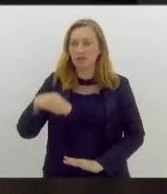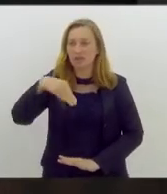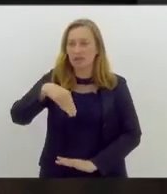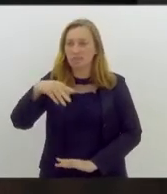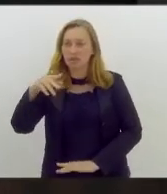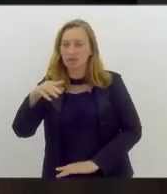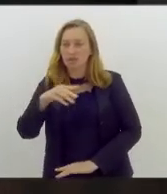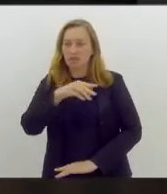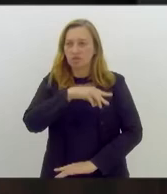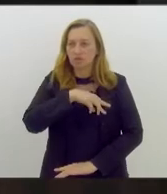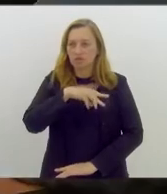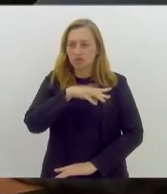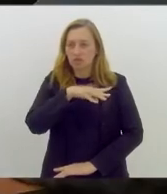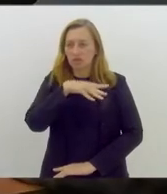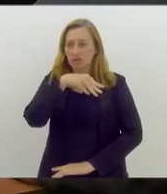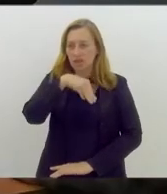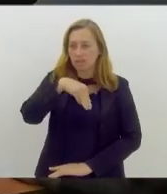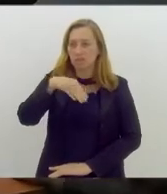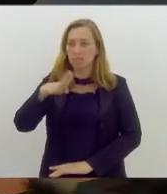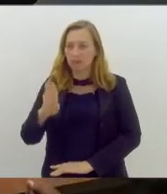doutora Renata Gil.